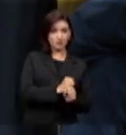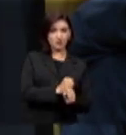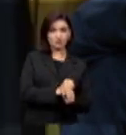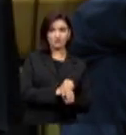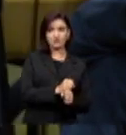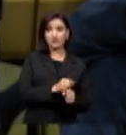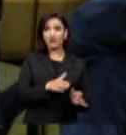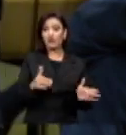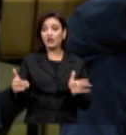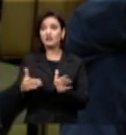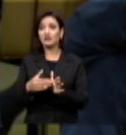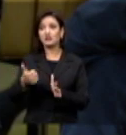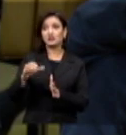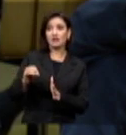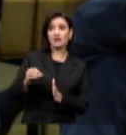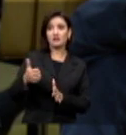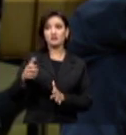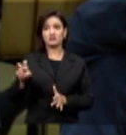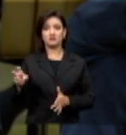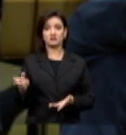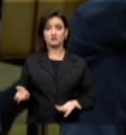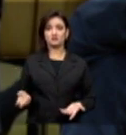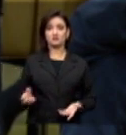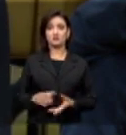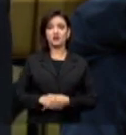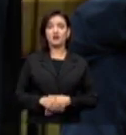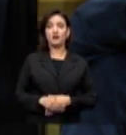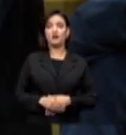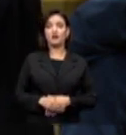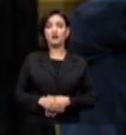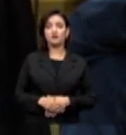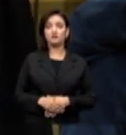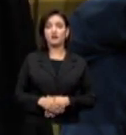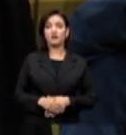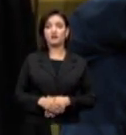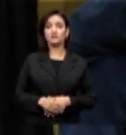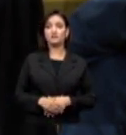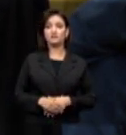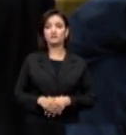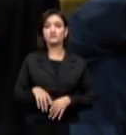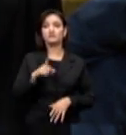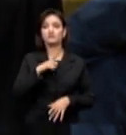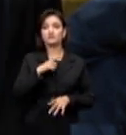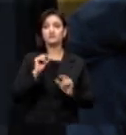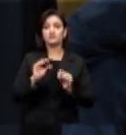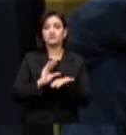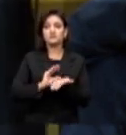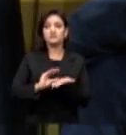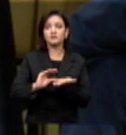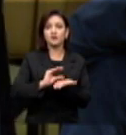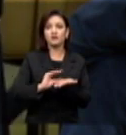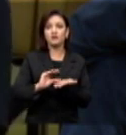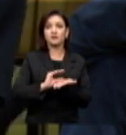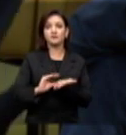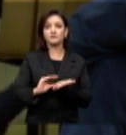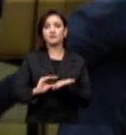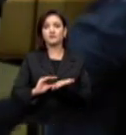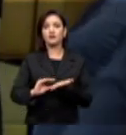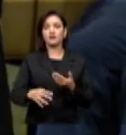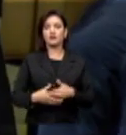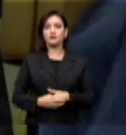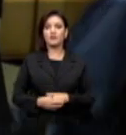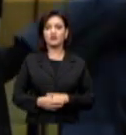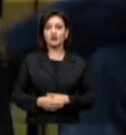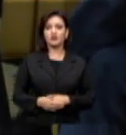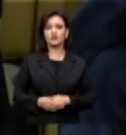porque ter-se-á que esperar o vencimento, o ingresso de recursos públicos, processos licitatórios que,